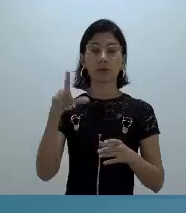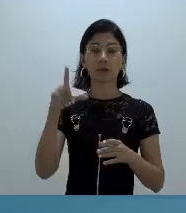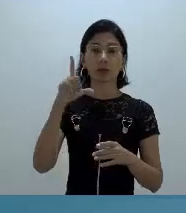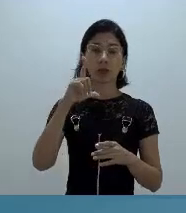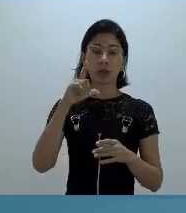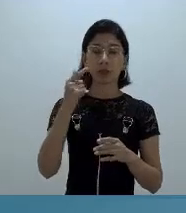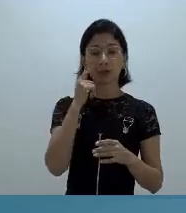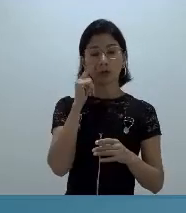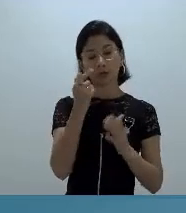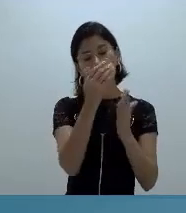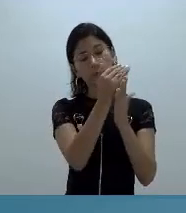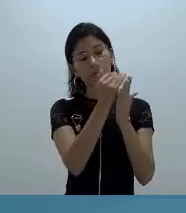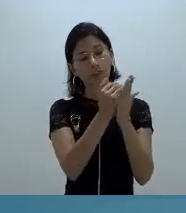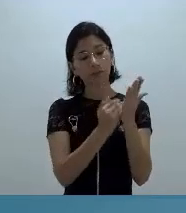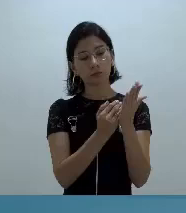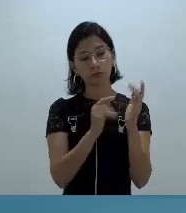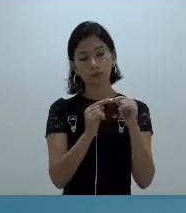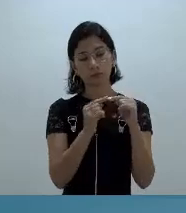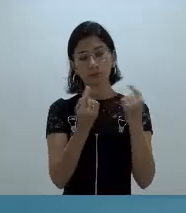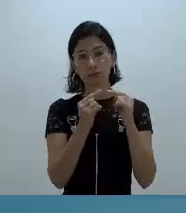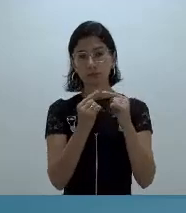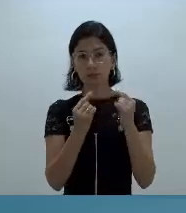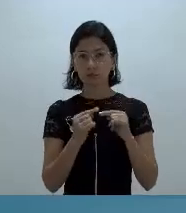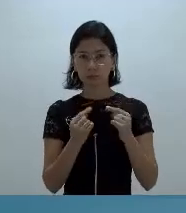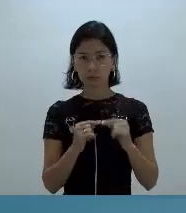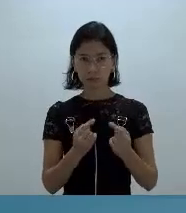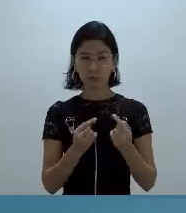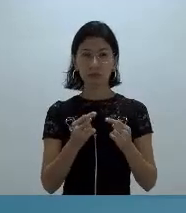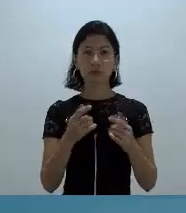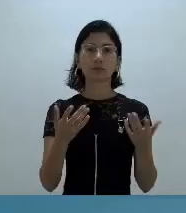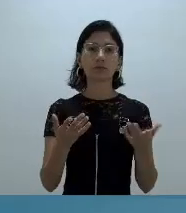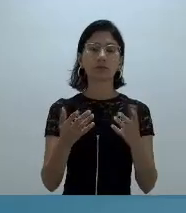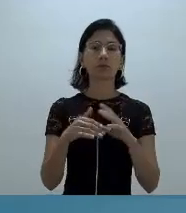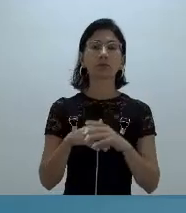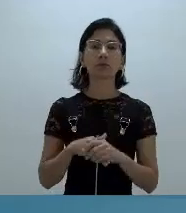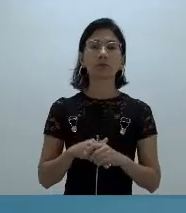entre o pedido de aceitação do pedido de direito privado desde o primário.